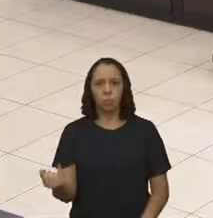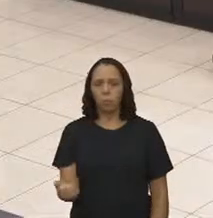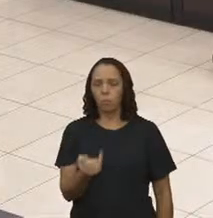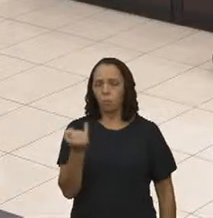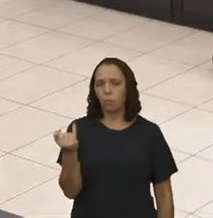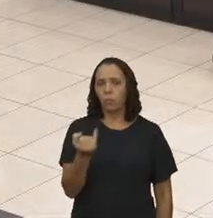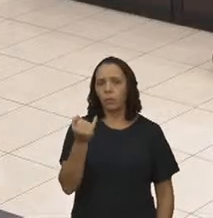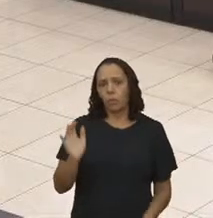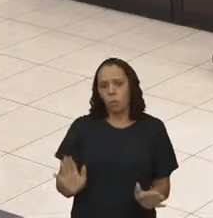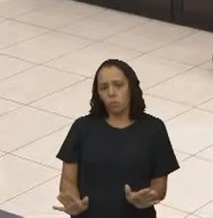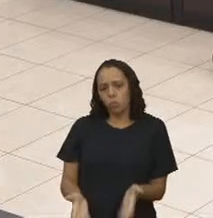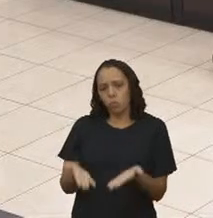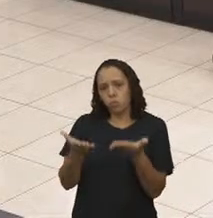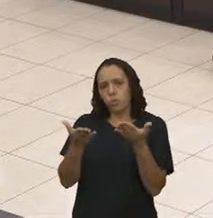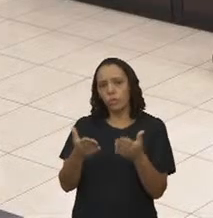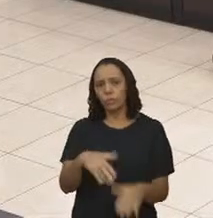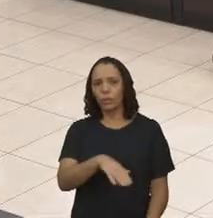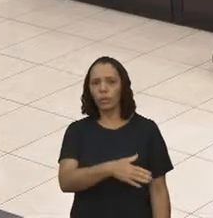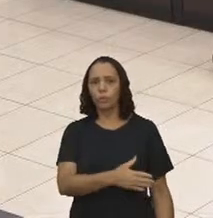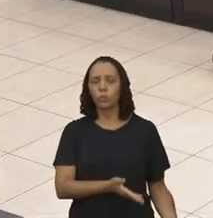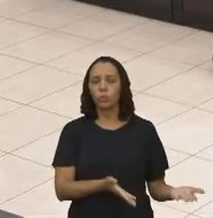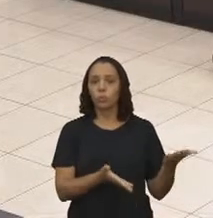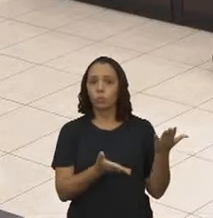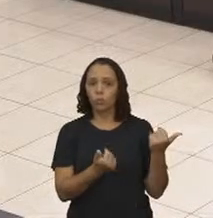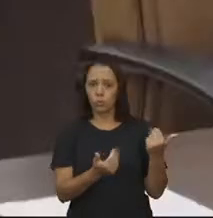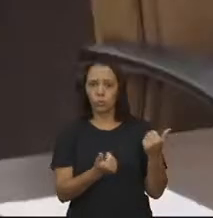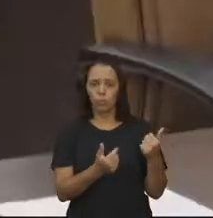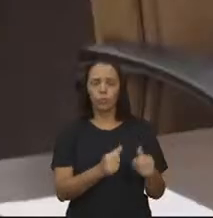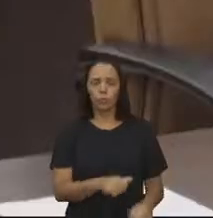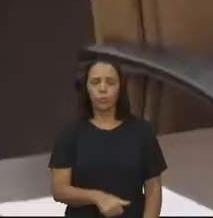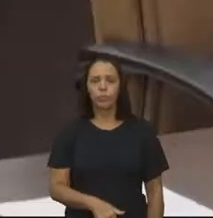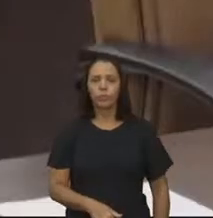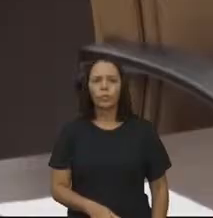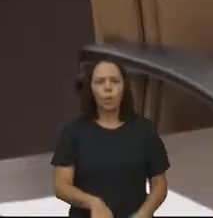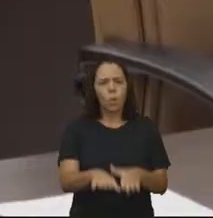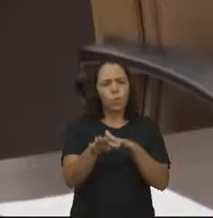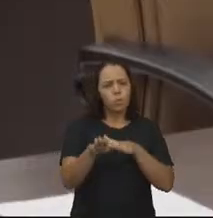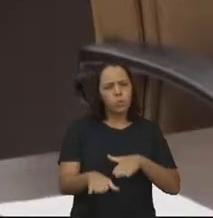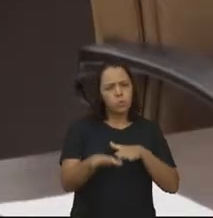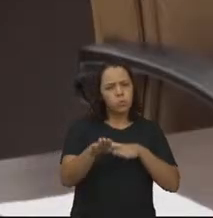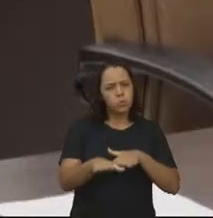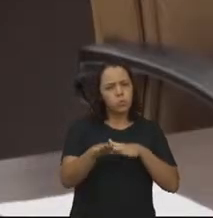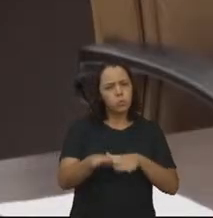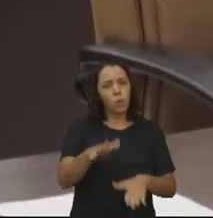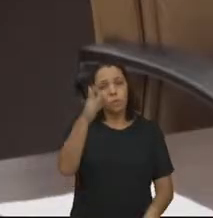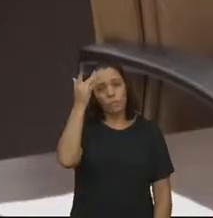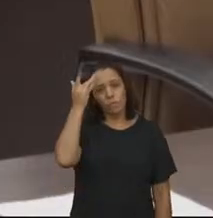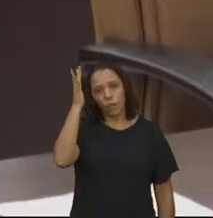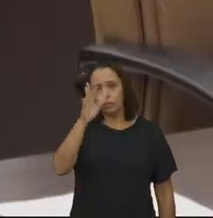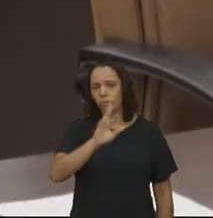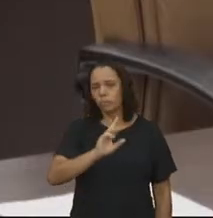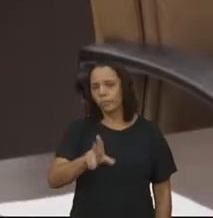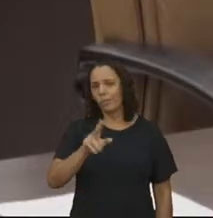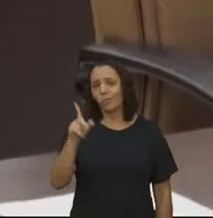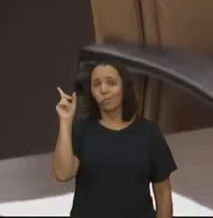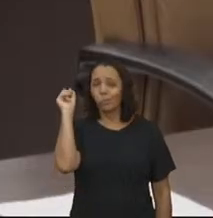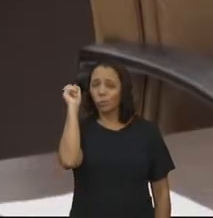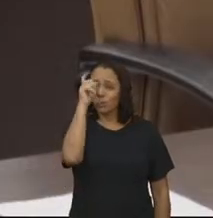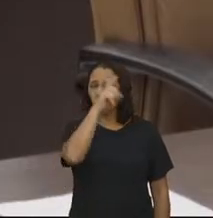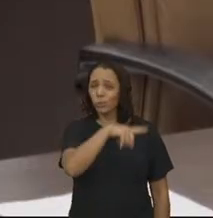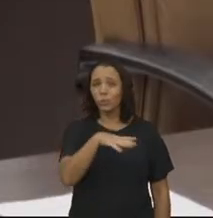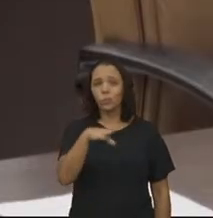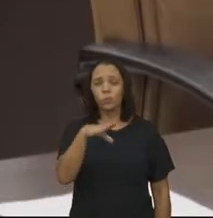incentivar, né, a juventude a dirigir. A gente sabe que o trânsito de Jacareí não é fácil, muito difícil dirigir Jacareí, até mesmo porque é uma cidade que não